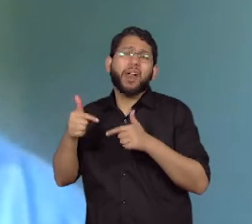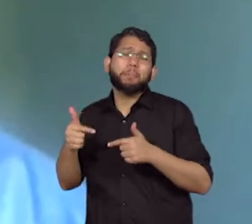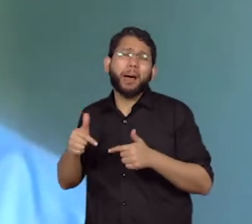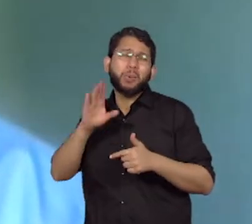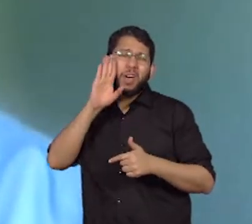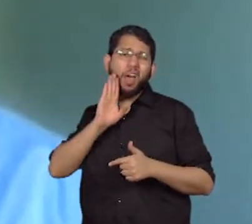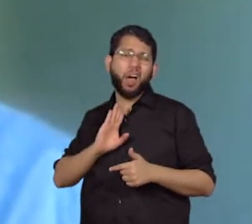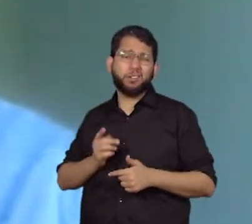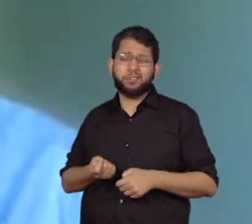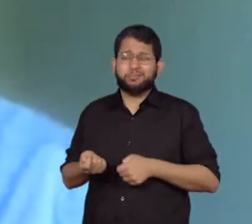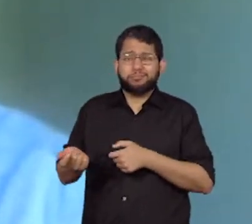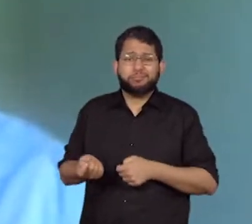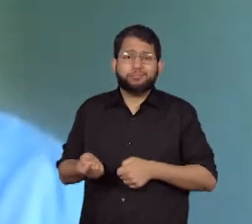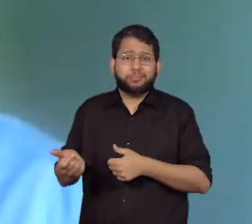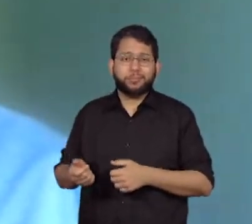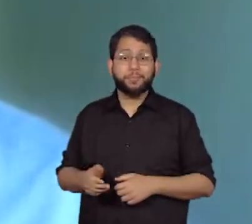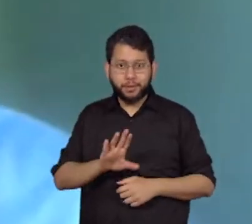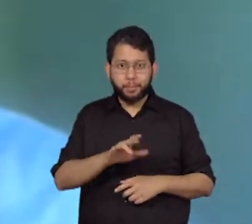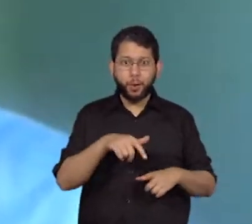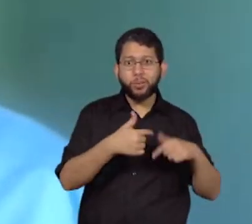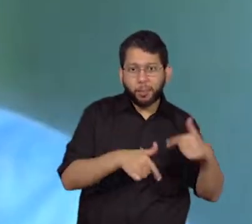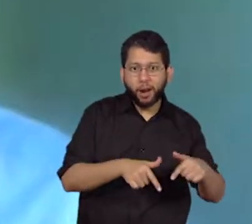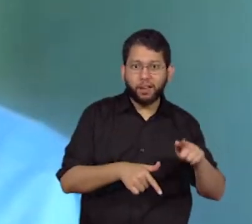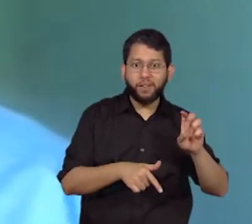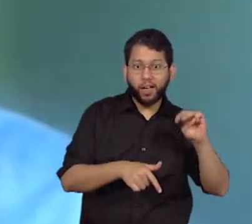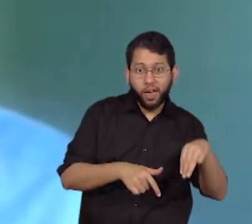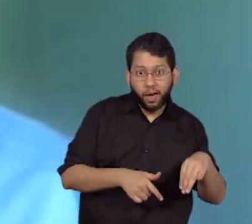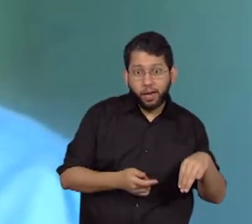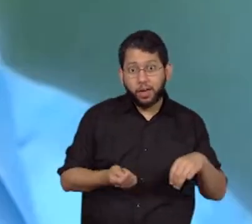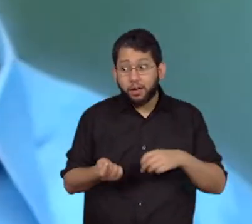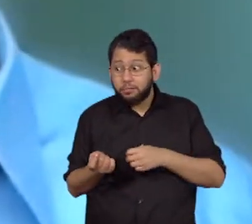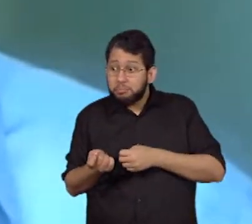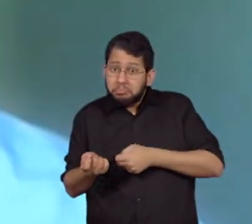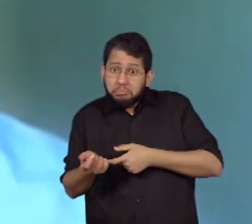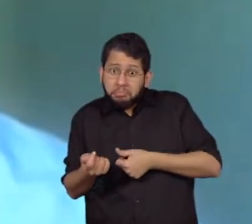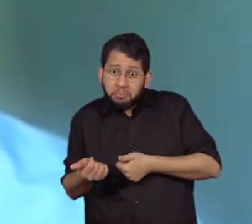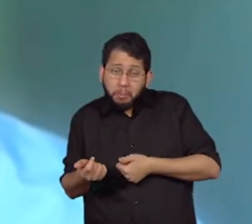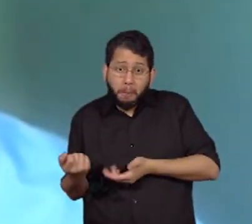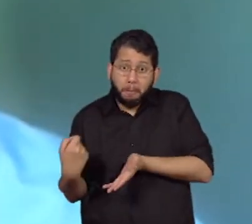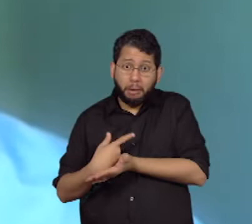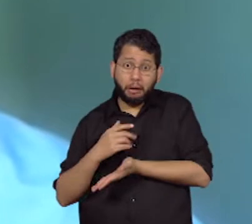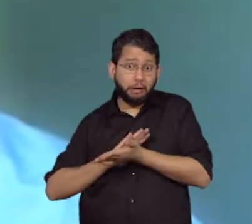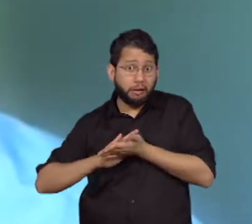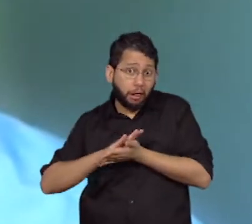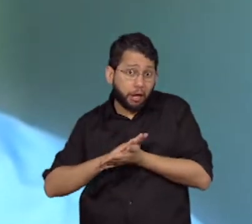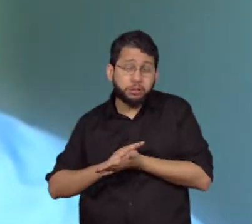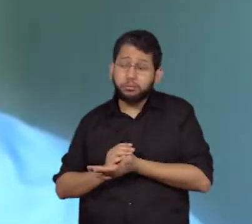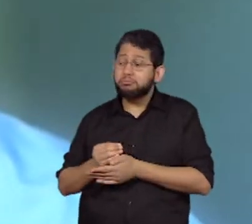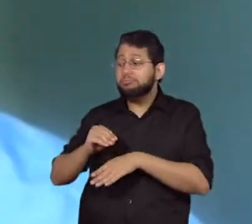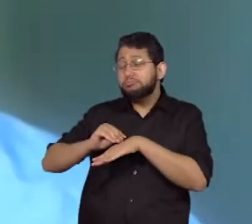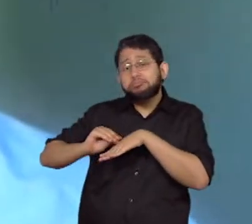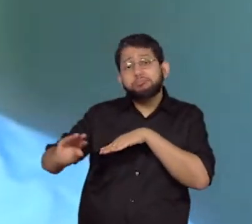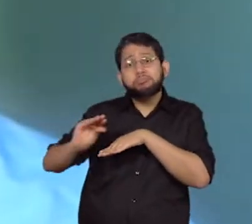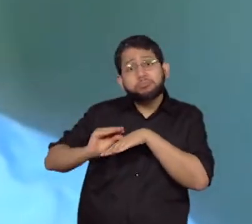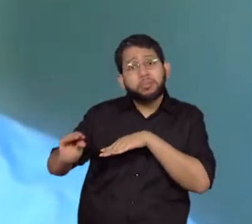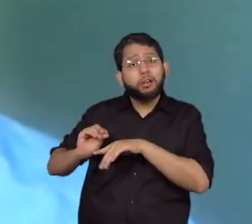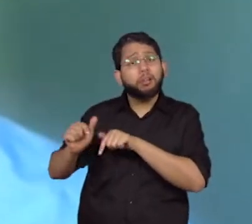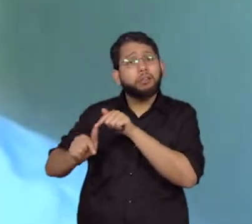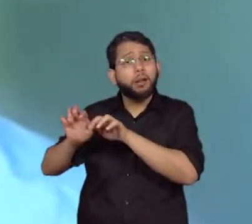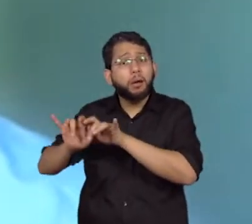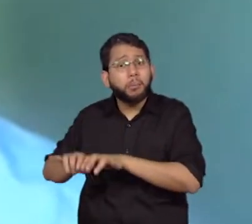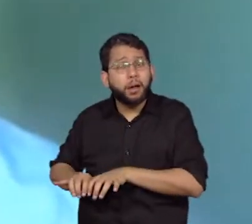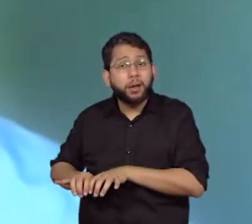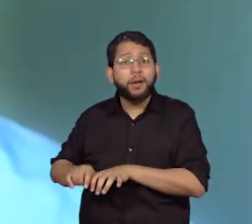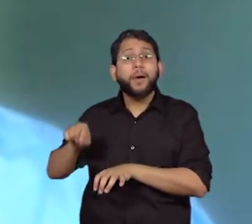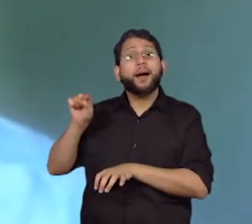de novo, eu estava apostando que aquele trabalho que eu fazia ali, na frente, ia me trazer alguma coisa maior. Saiu uma pessoa da época,